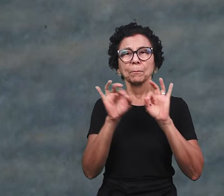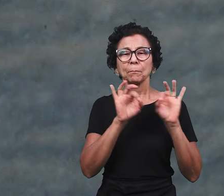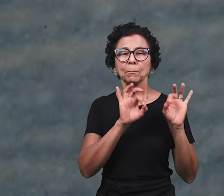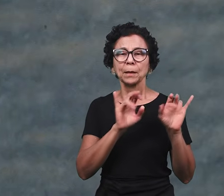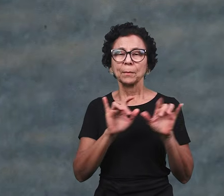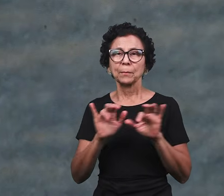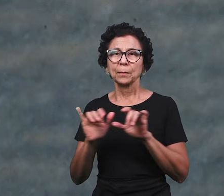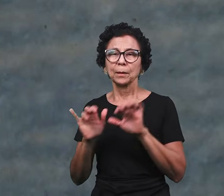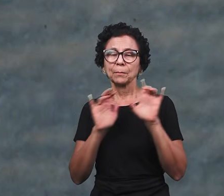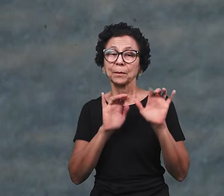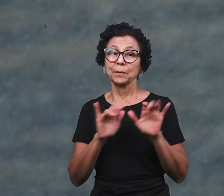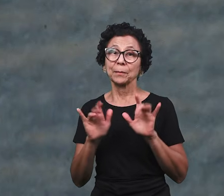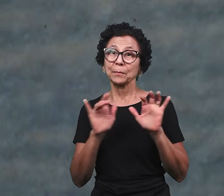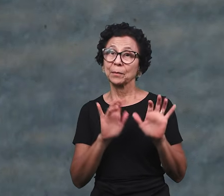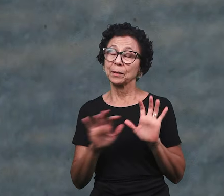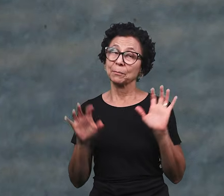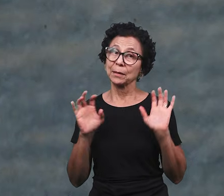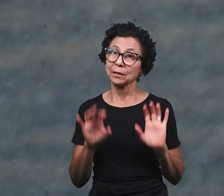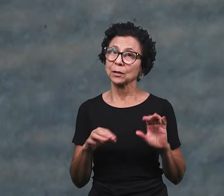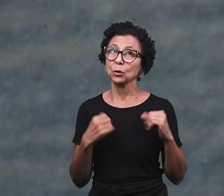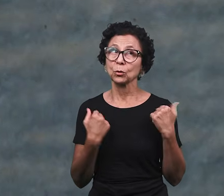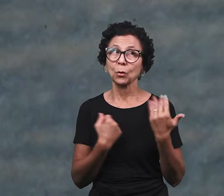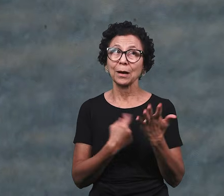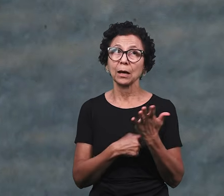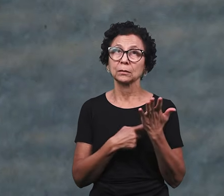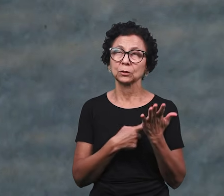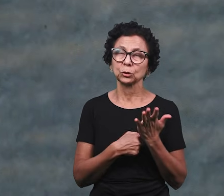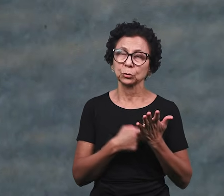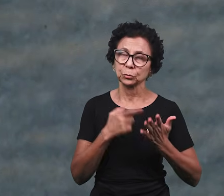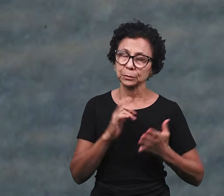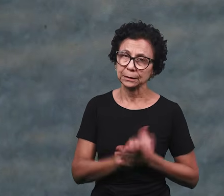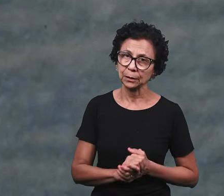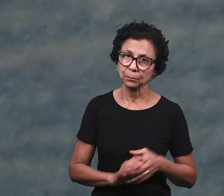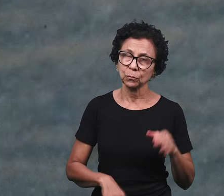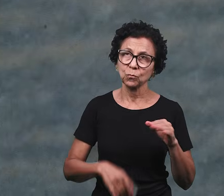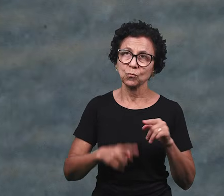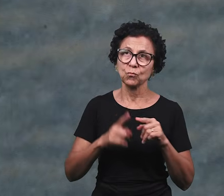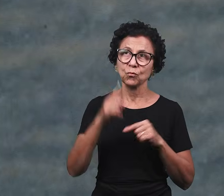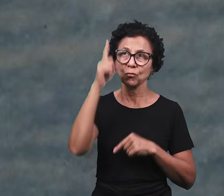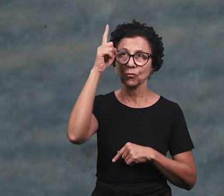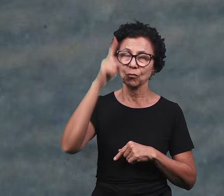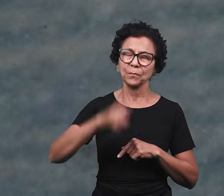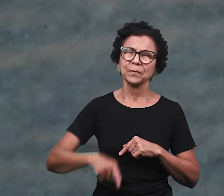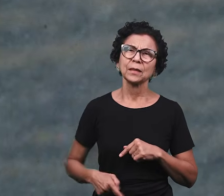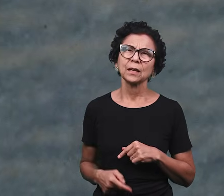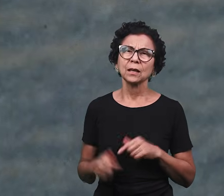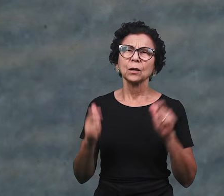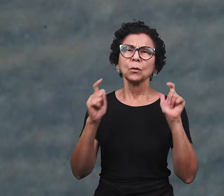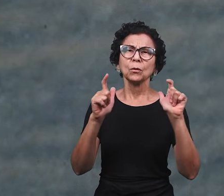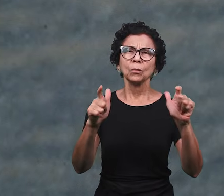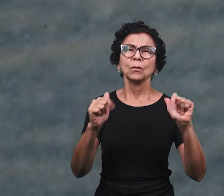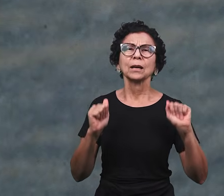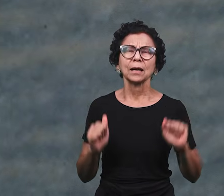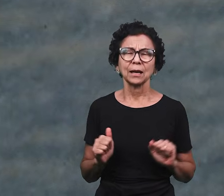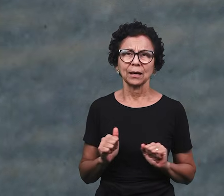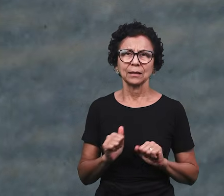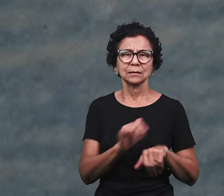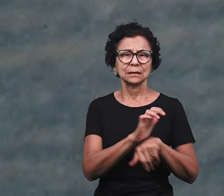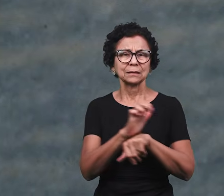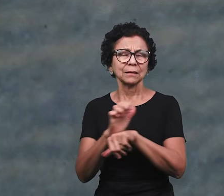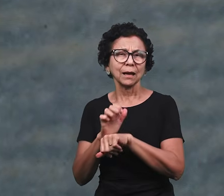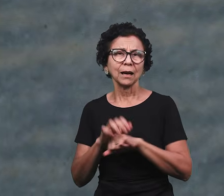não tem ideia de quanto isso ajuda. Vai lá nos comentários, fala de onde você é, fala sobre o programa, sobre o tema que está sendo